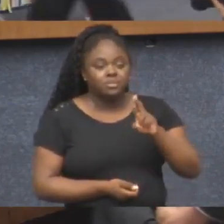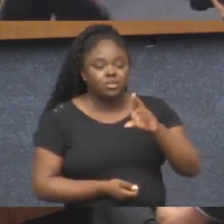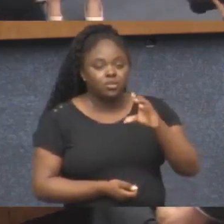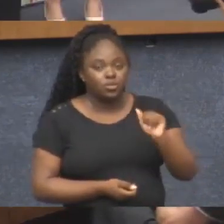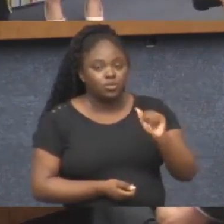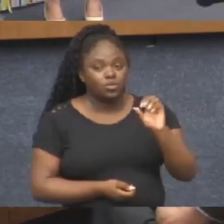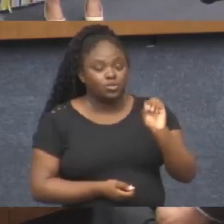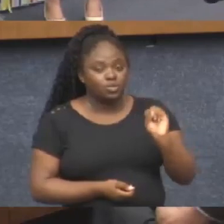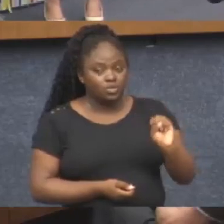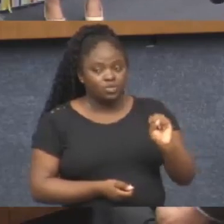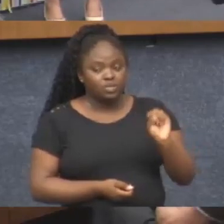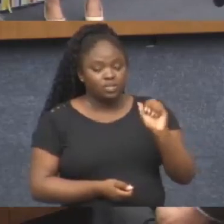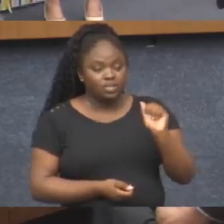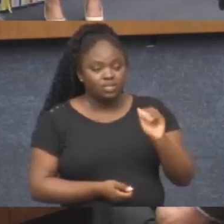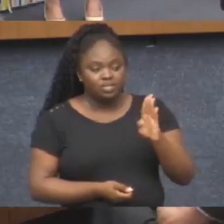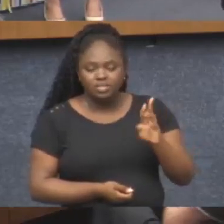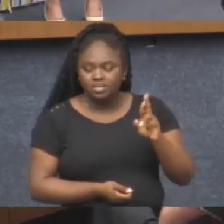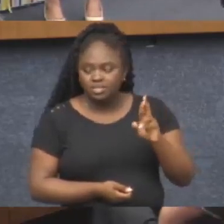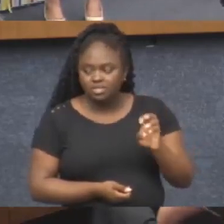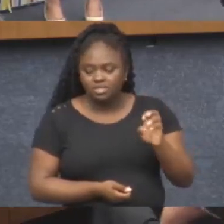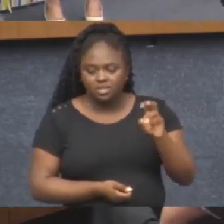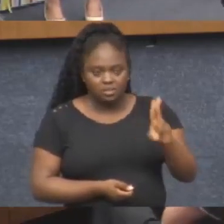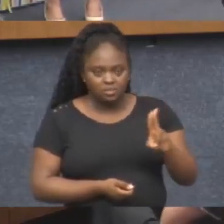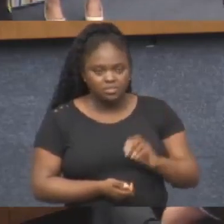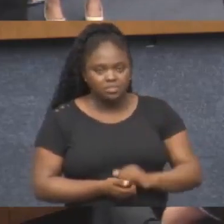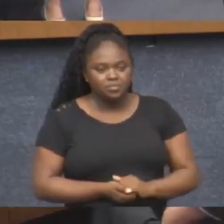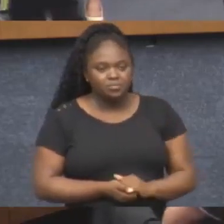Lucas Neviton Rodrigues de Abreu.